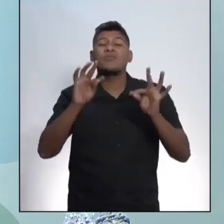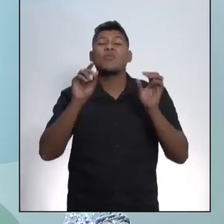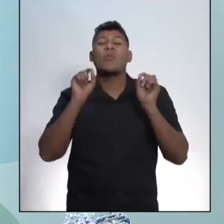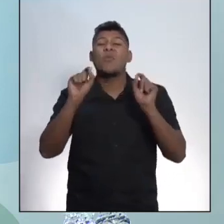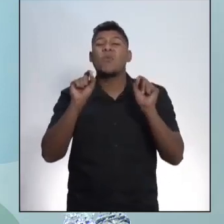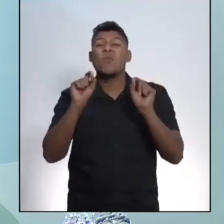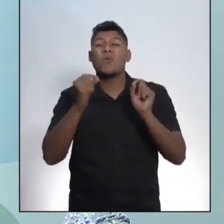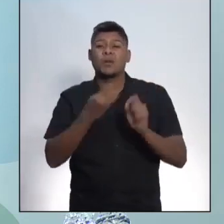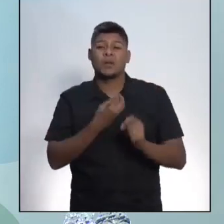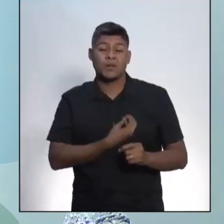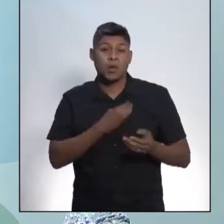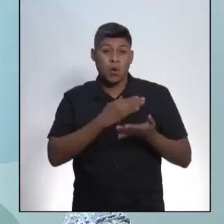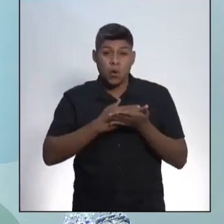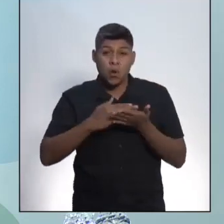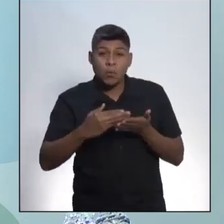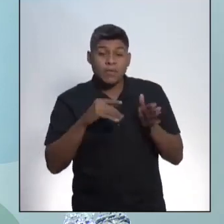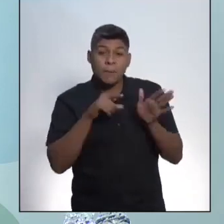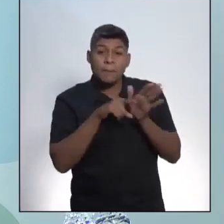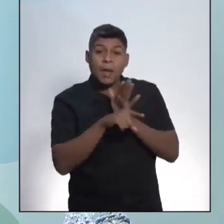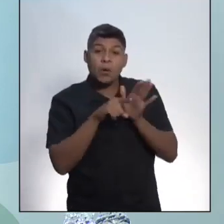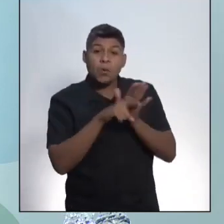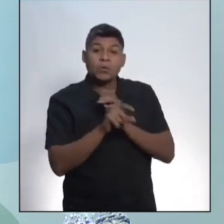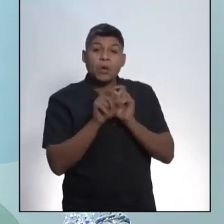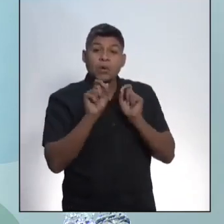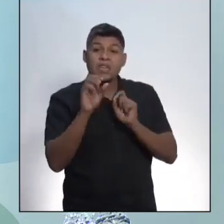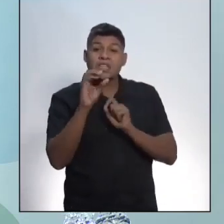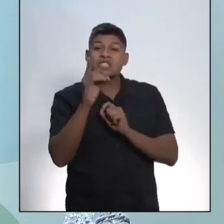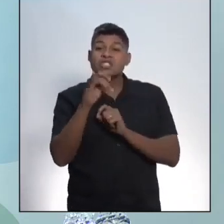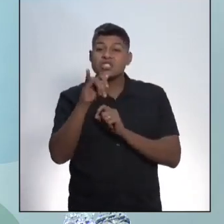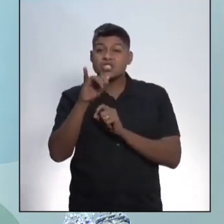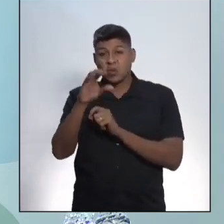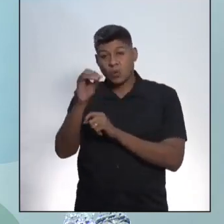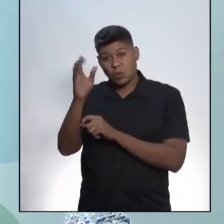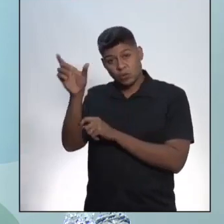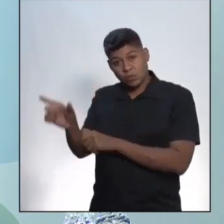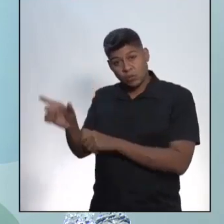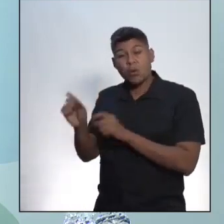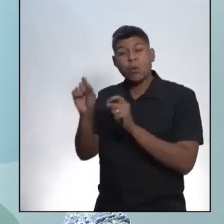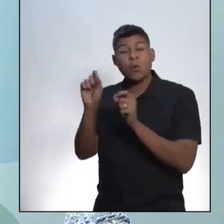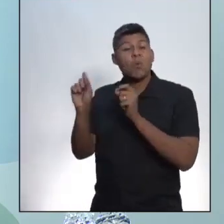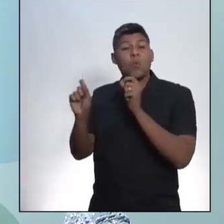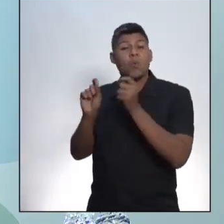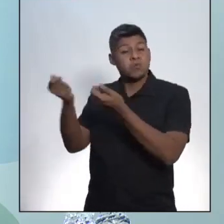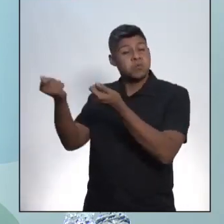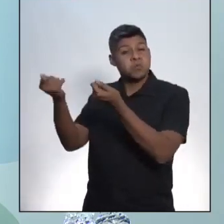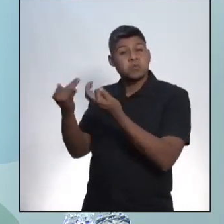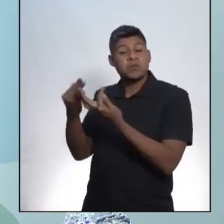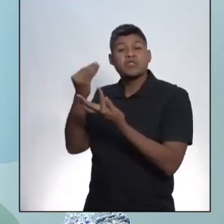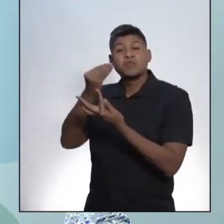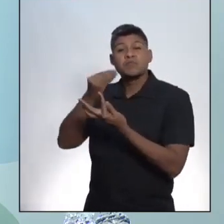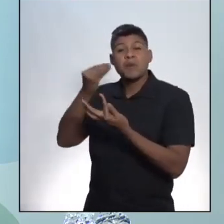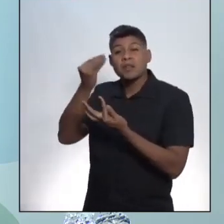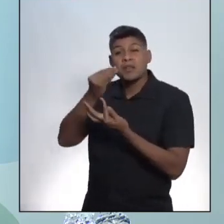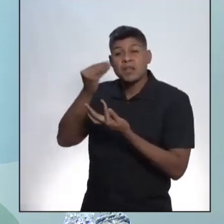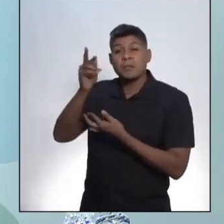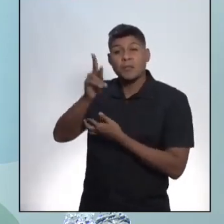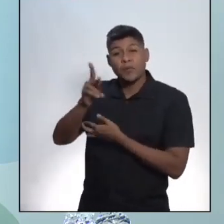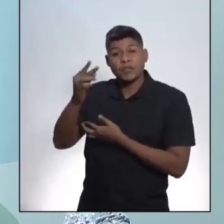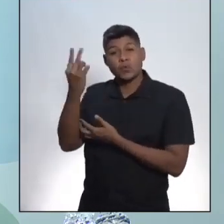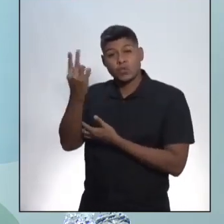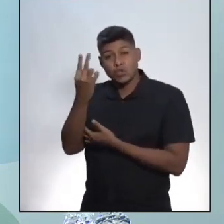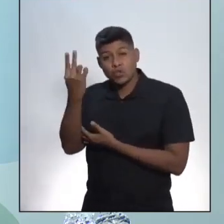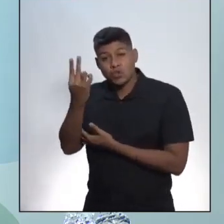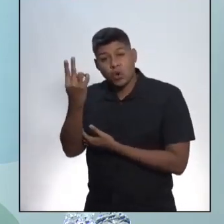nossa vida. Quero começar aqui perguntando para o Chico. Chico, como foi para você, na sua experiência, como professor de